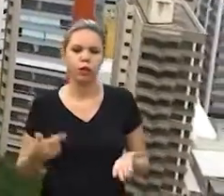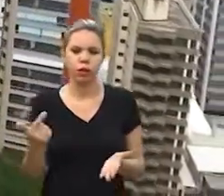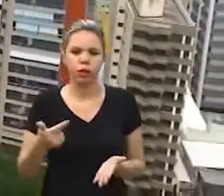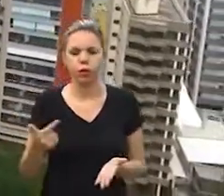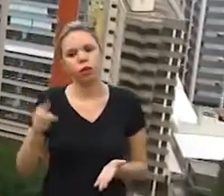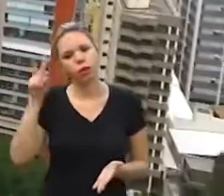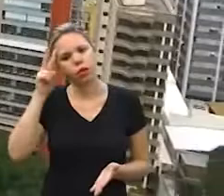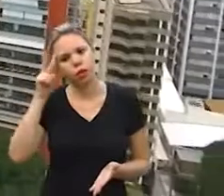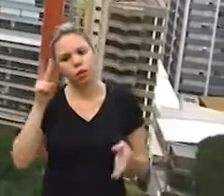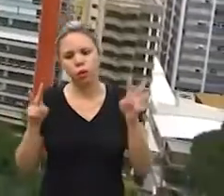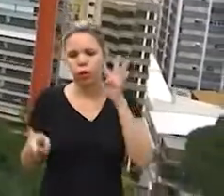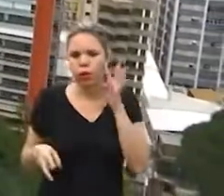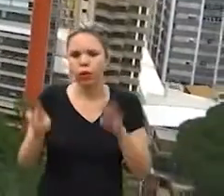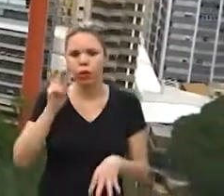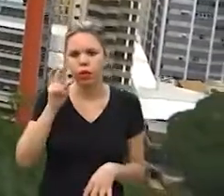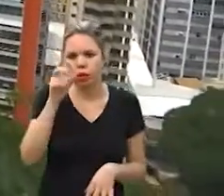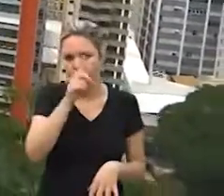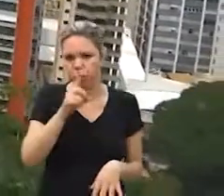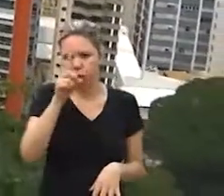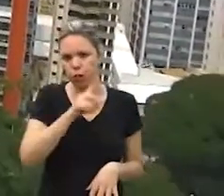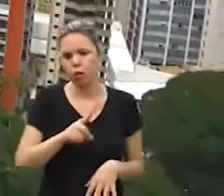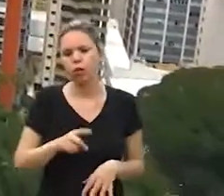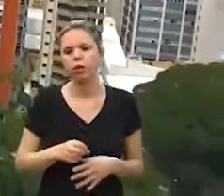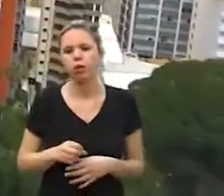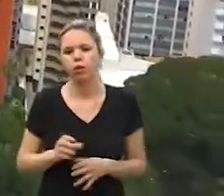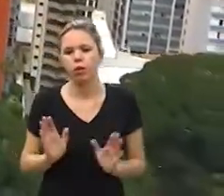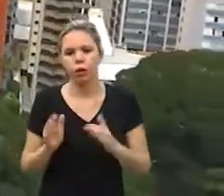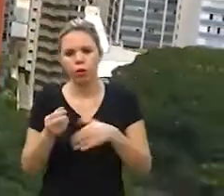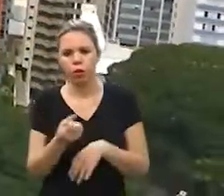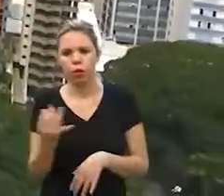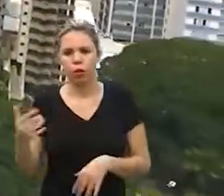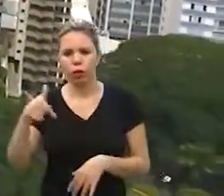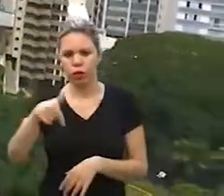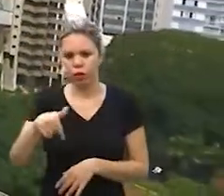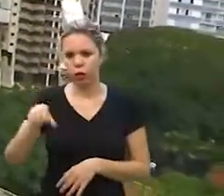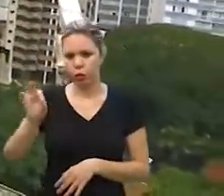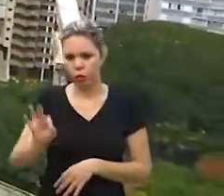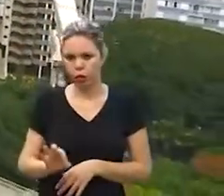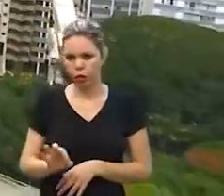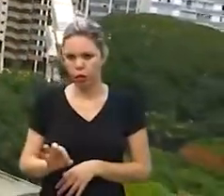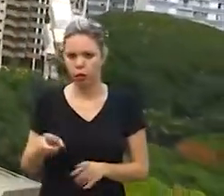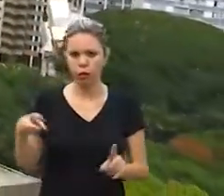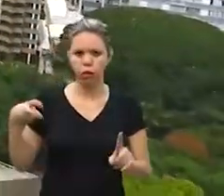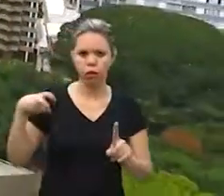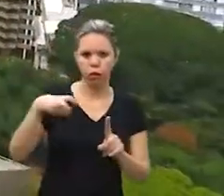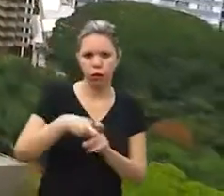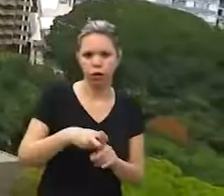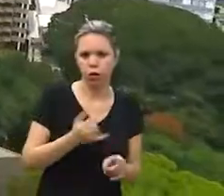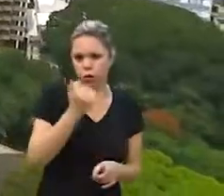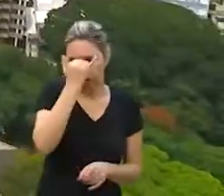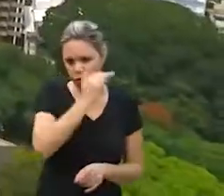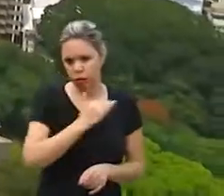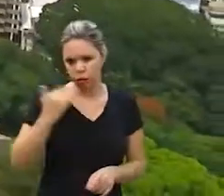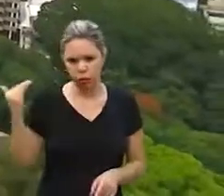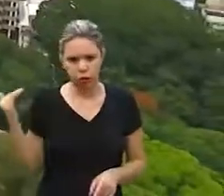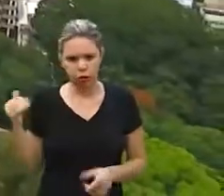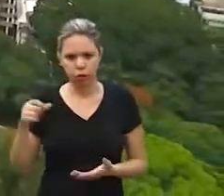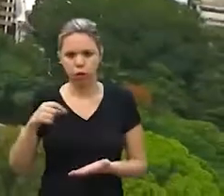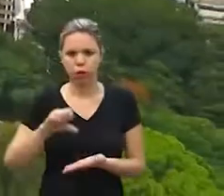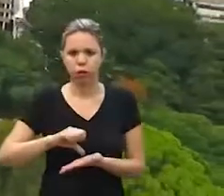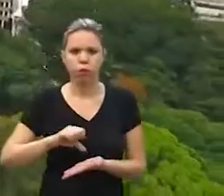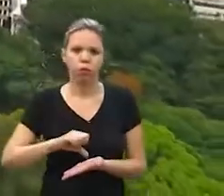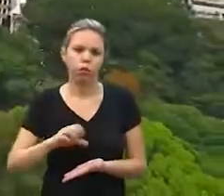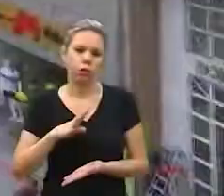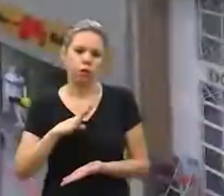às segundas, quartas, quintas-feiras e domingos se concentraram 70% dos acidentes com vítimas fatais